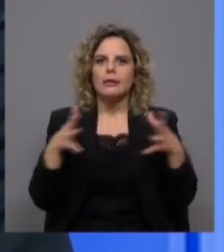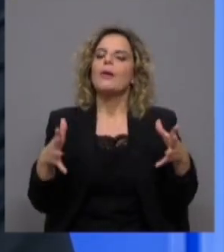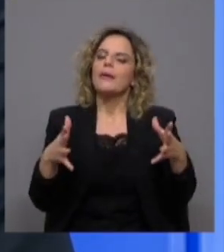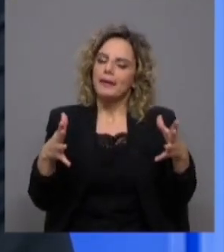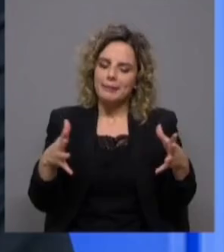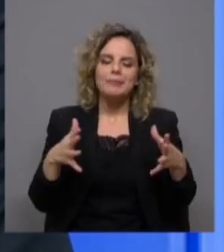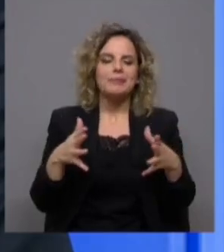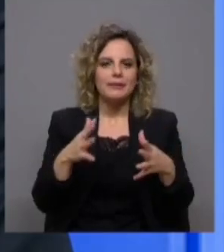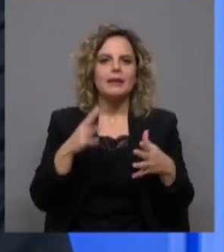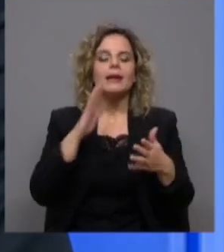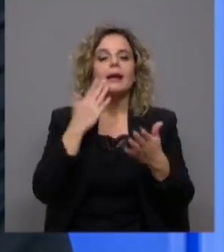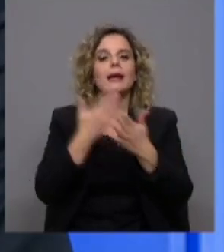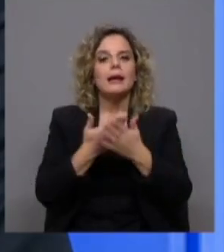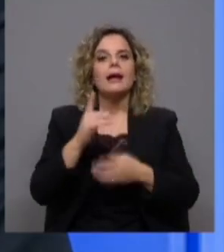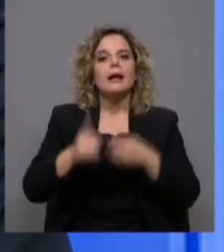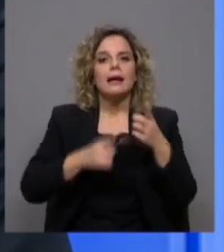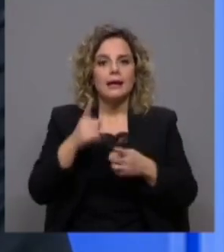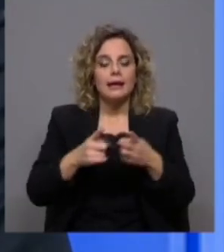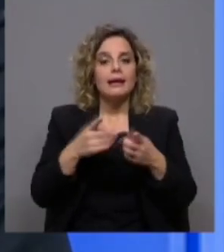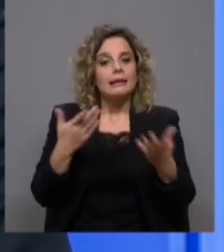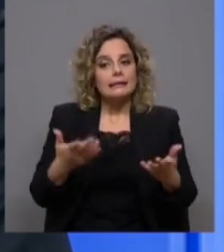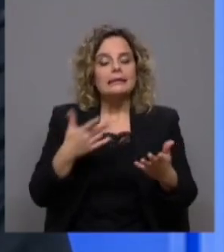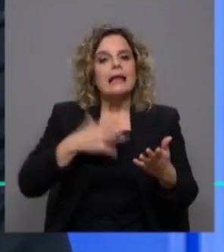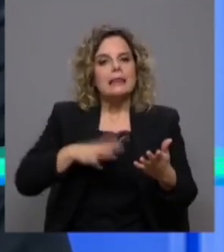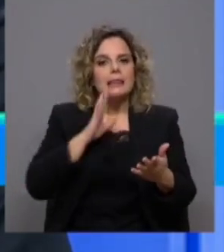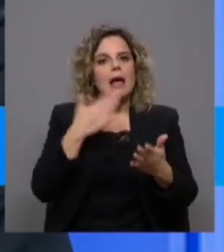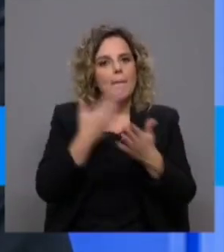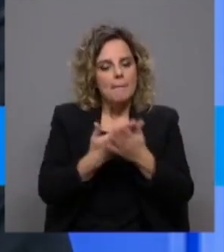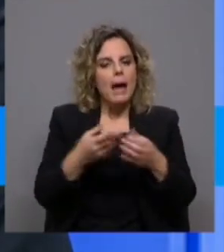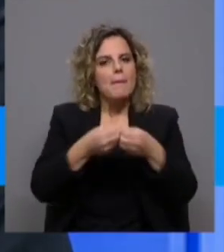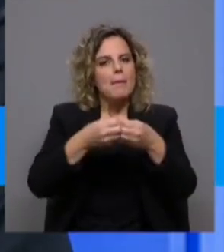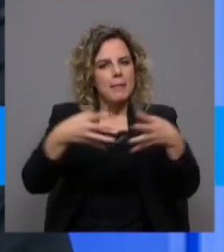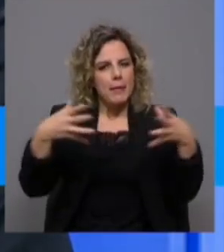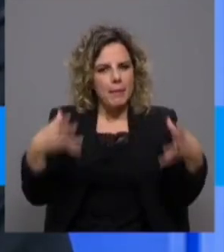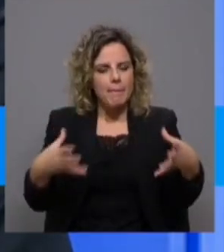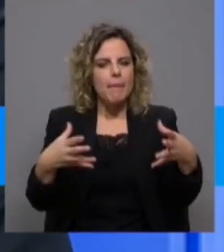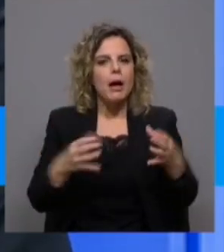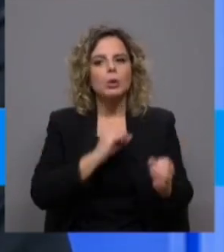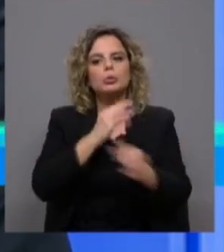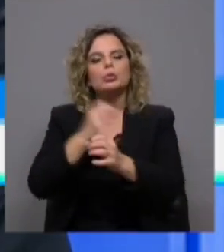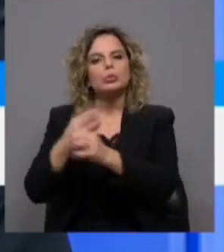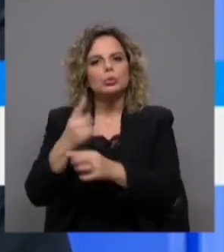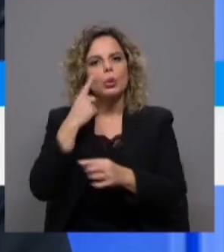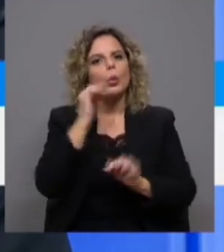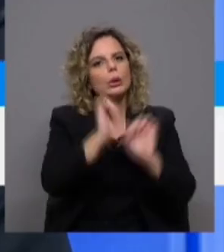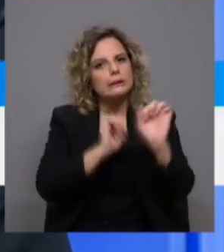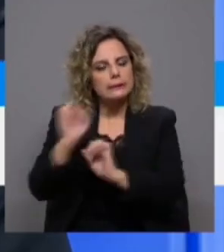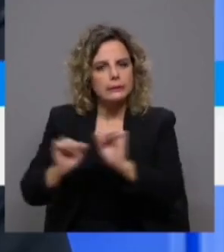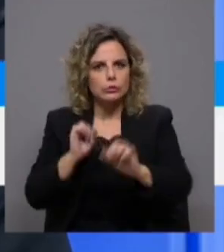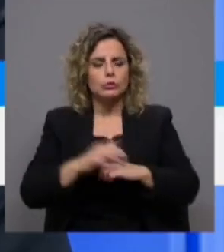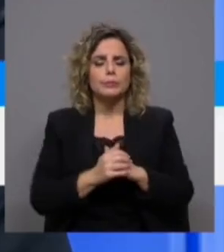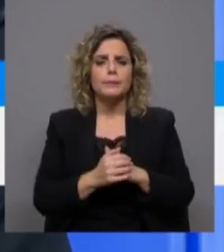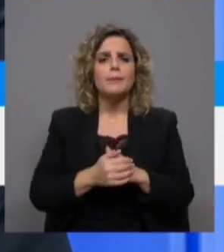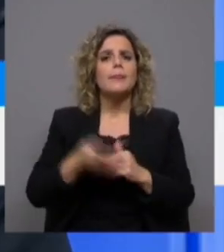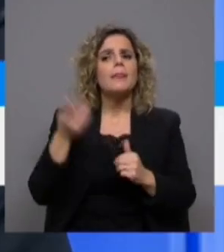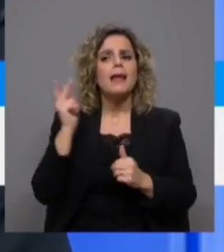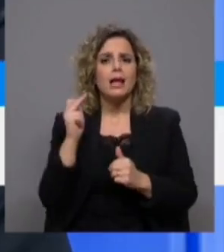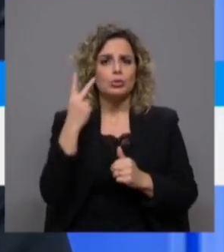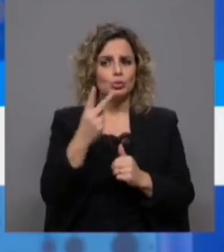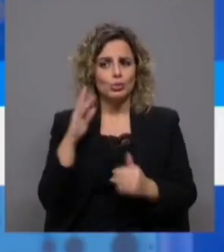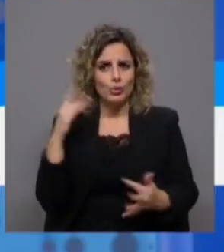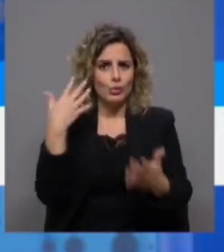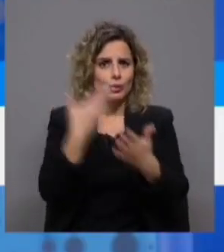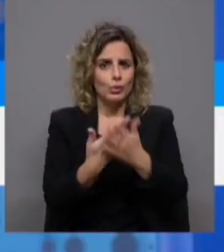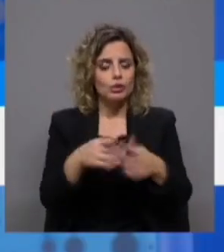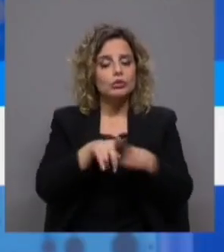não negamos Isto também significa que temos muito mais potencial de crescimento do que outros que já são conhecidos é ao longo dos últimos dois anos